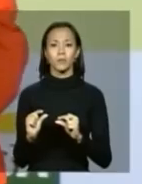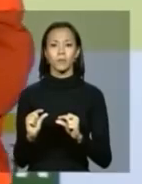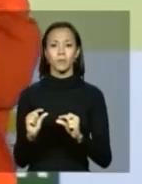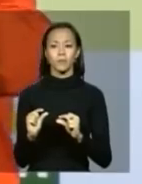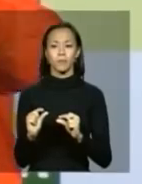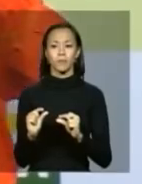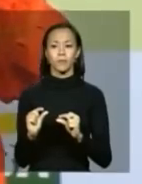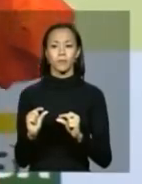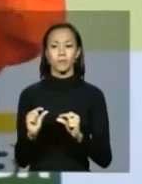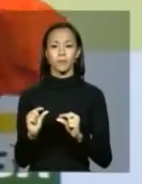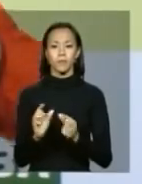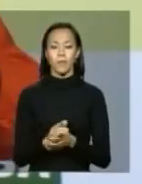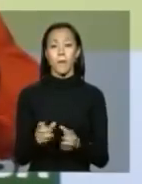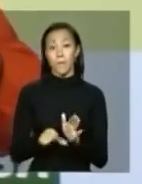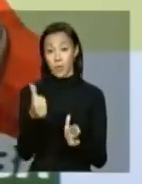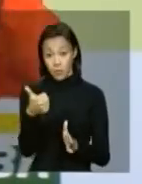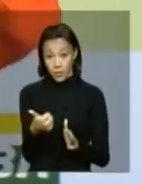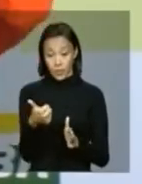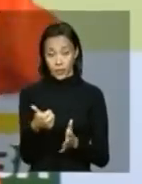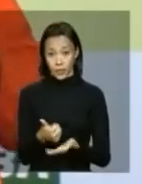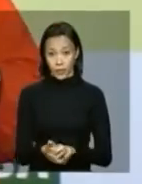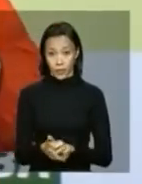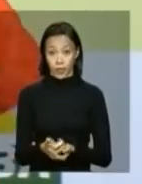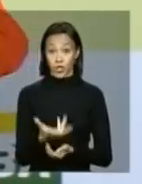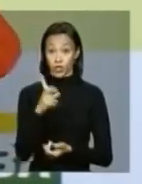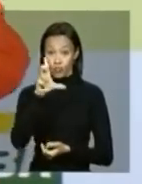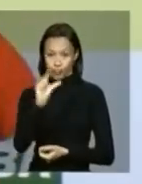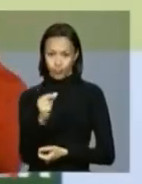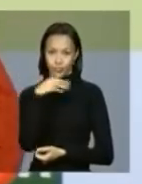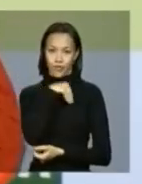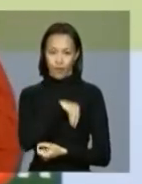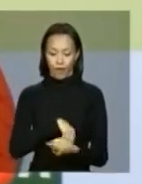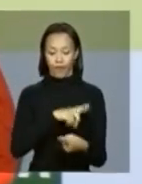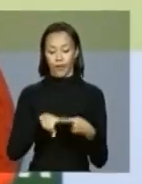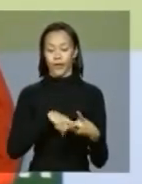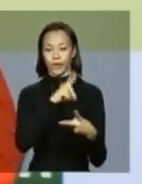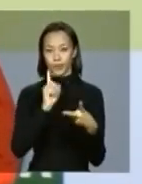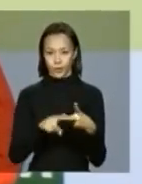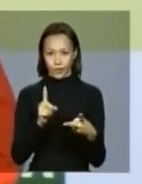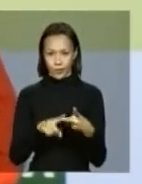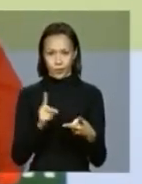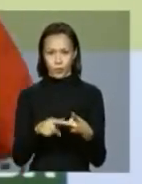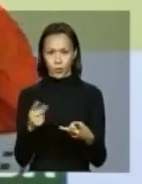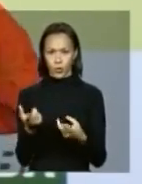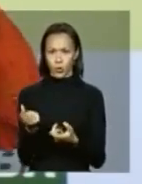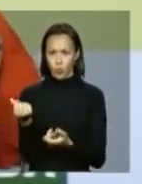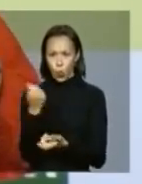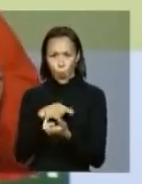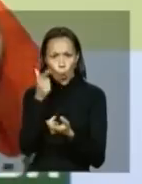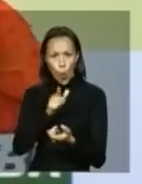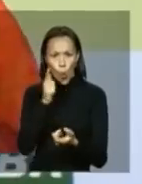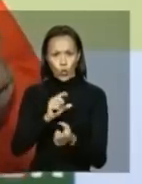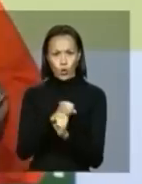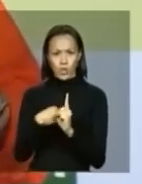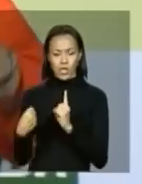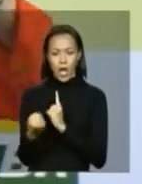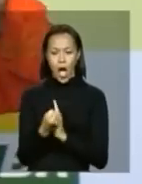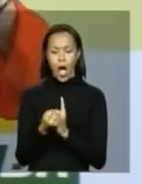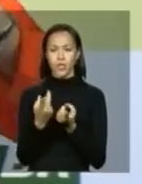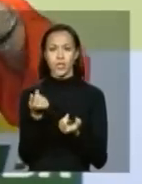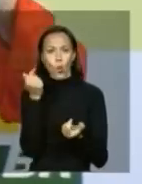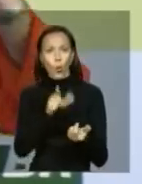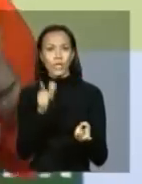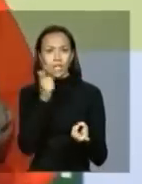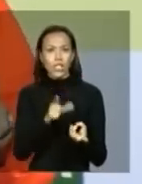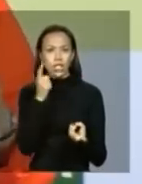reduzir, primeiro, o salário, segundo, os ganhos sociais que os